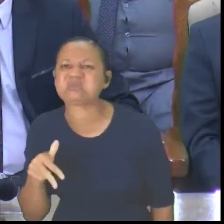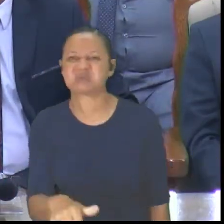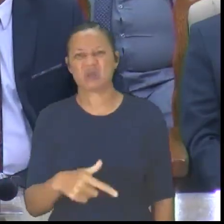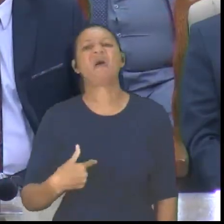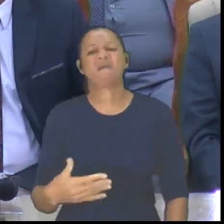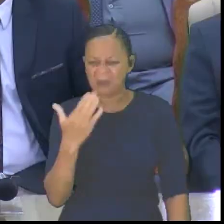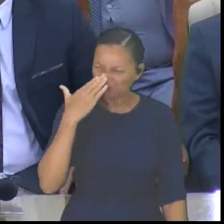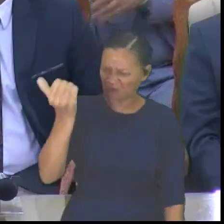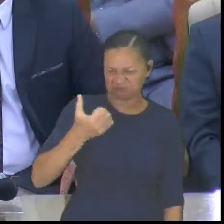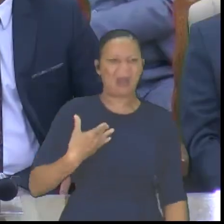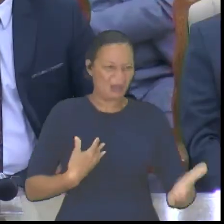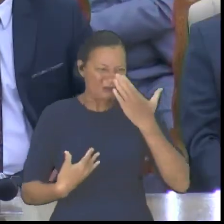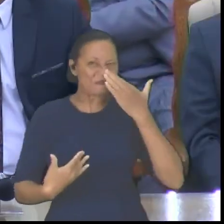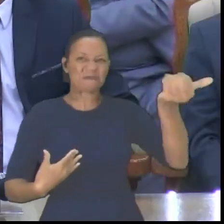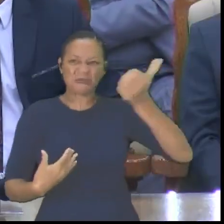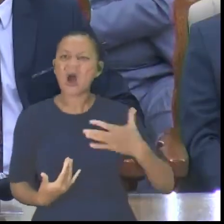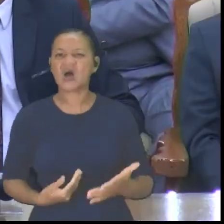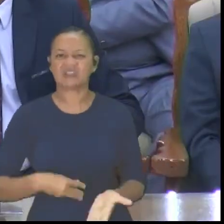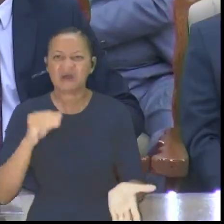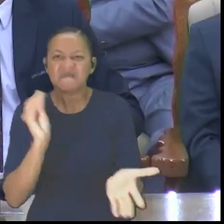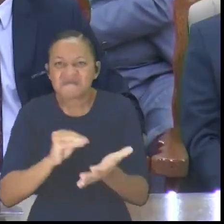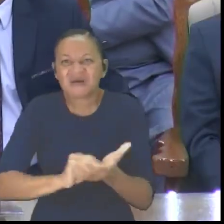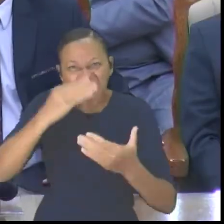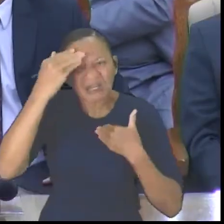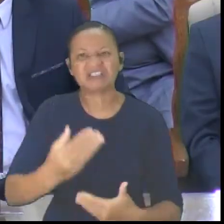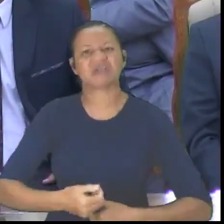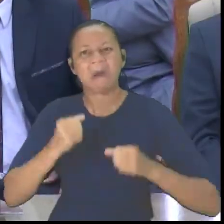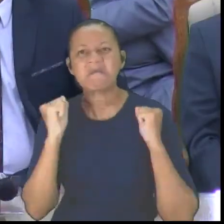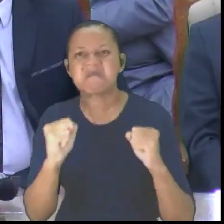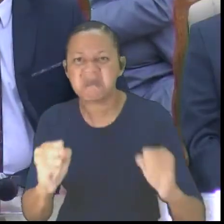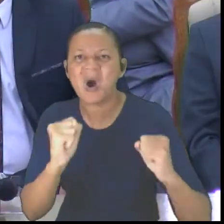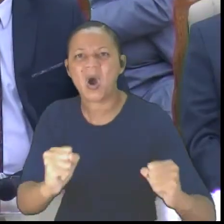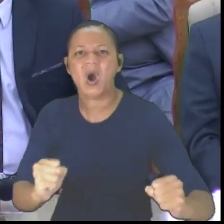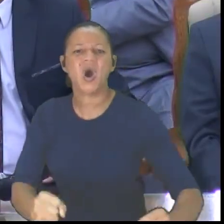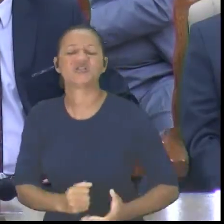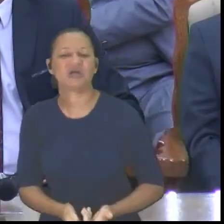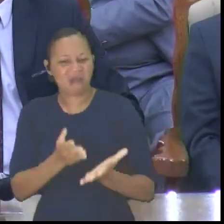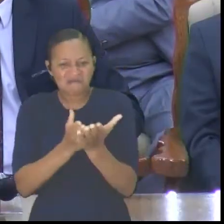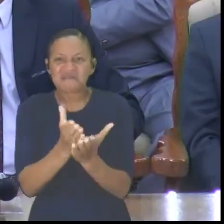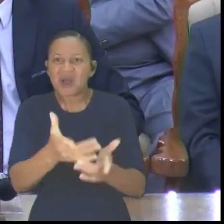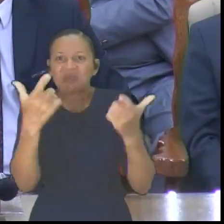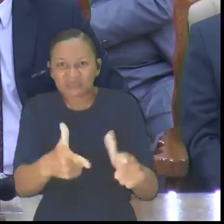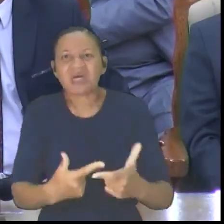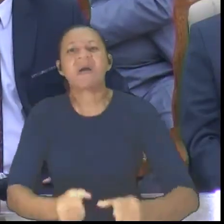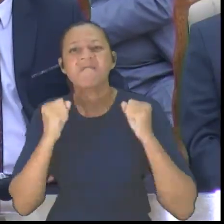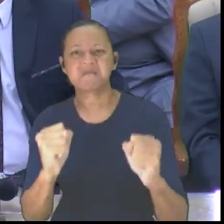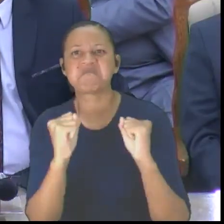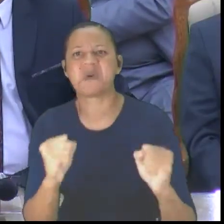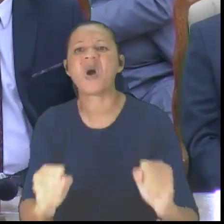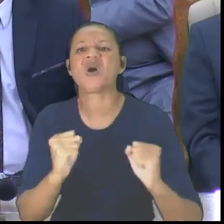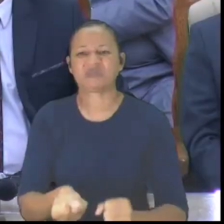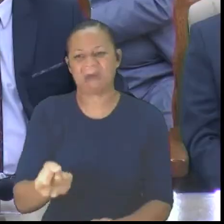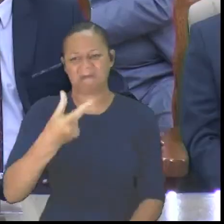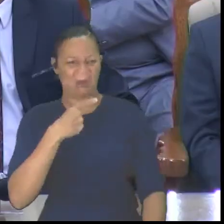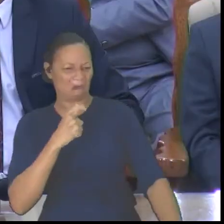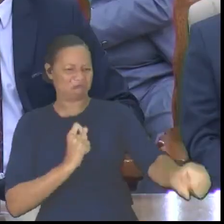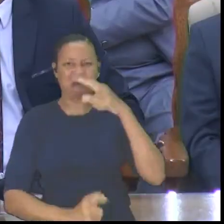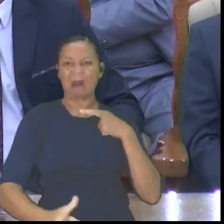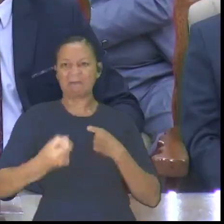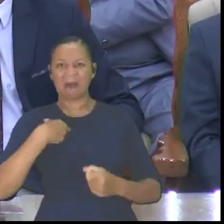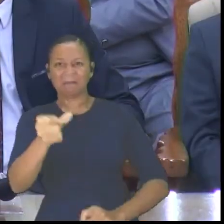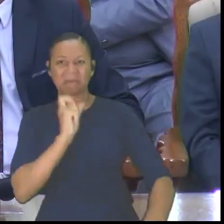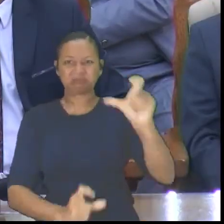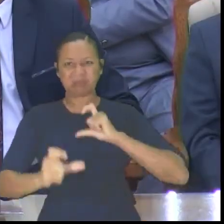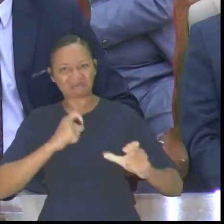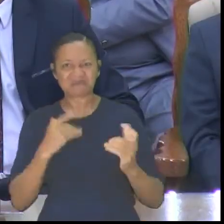me humilharem, mas saiba de uma coisa: essa descida minha e essa humilhação não vai